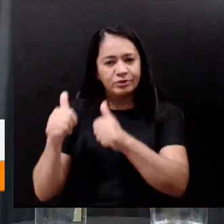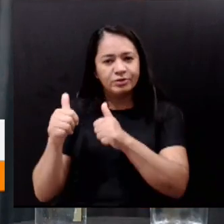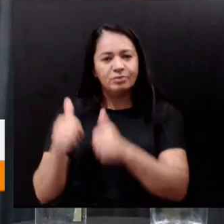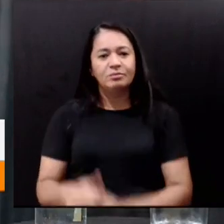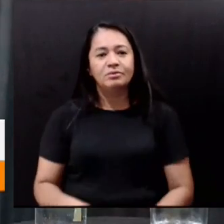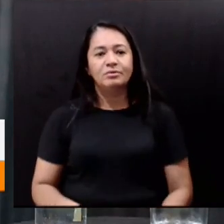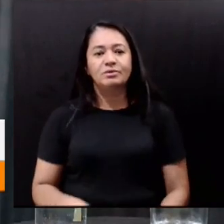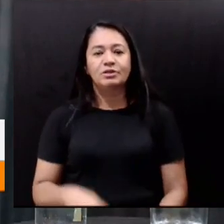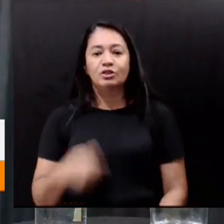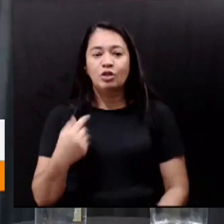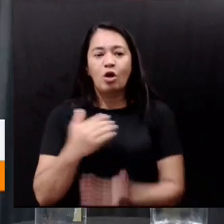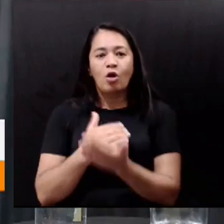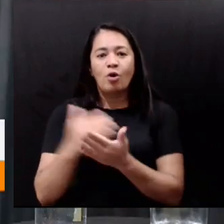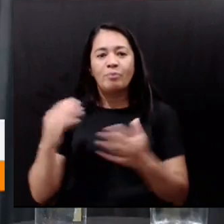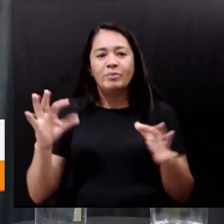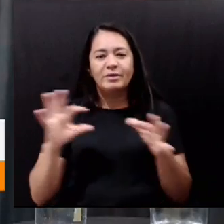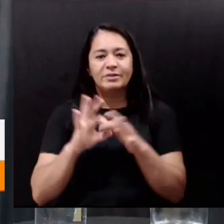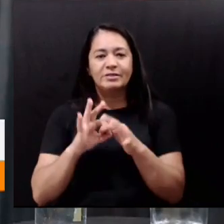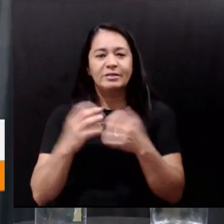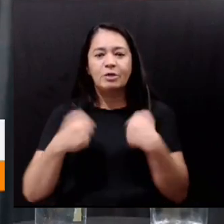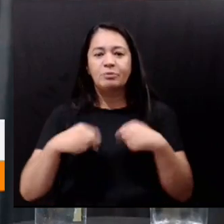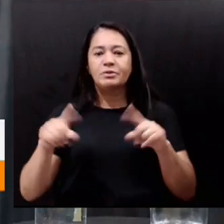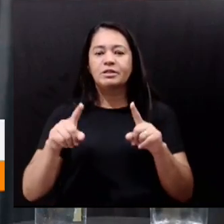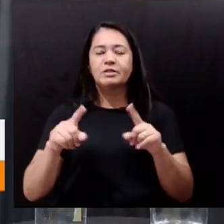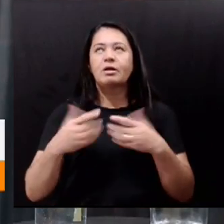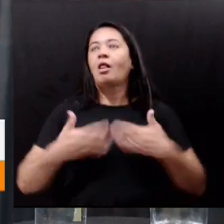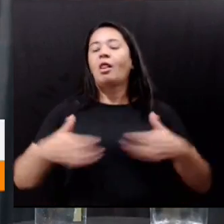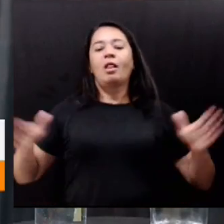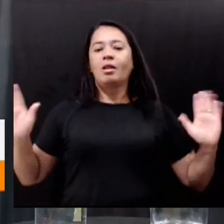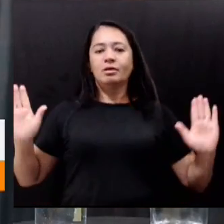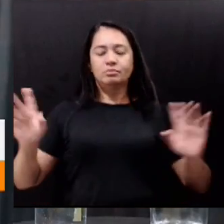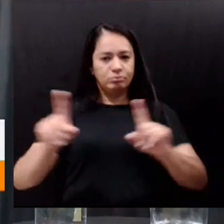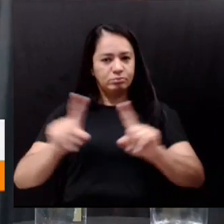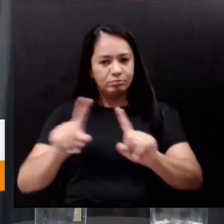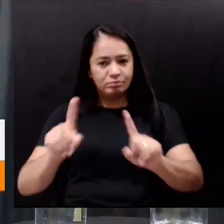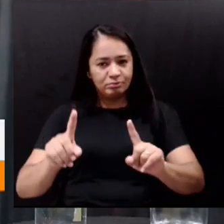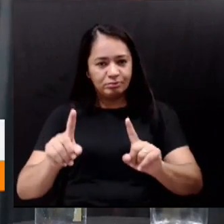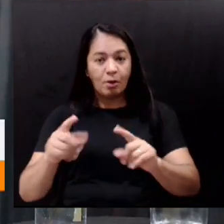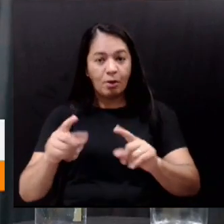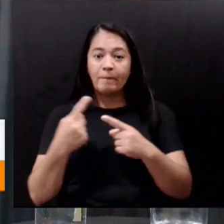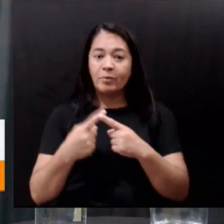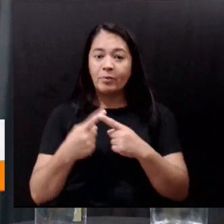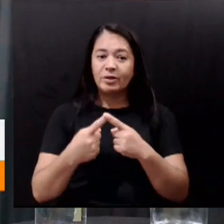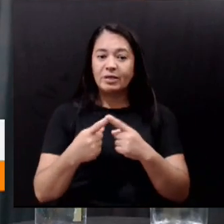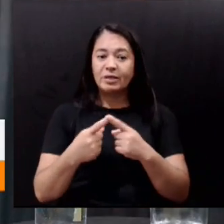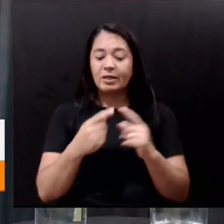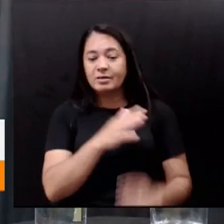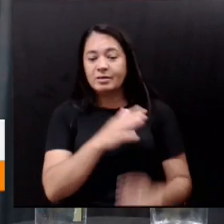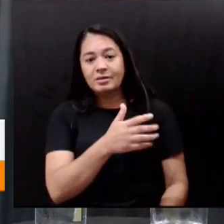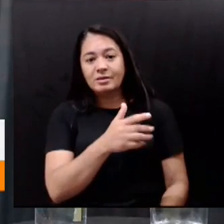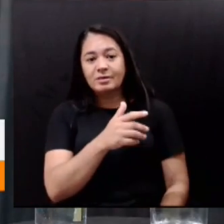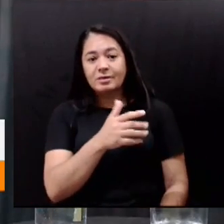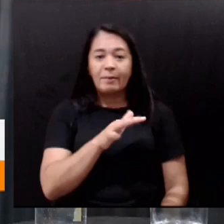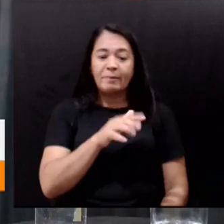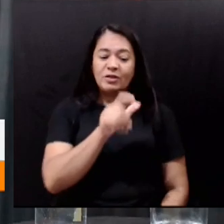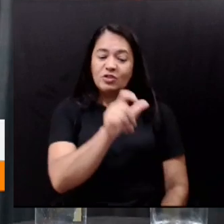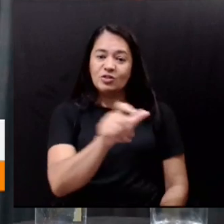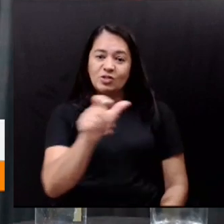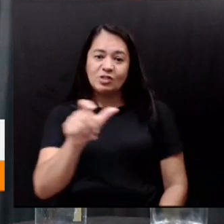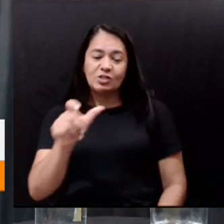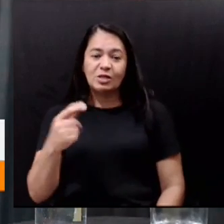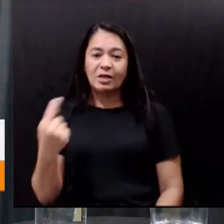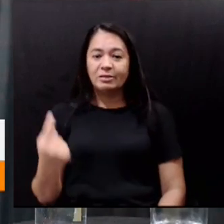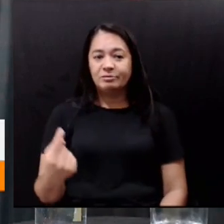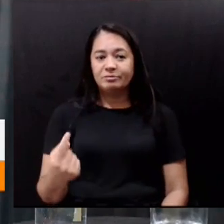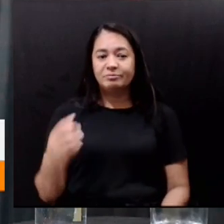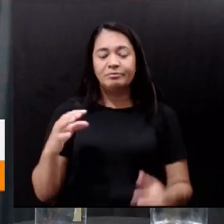laço, não precisa ser uma coisa totalmente aberta de início, né, porque depende muito ali de como cada pessoa se sente, né, para criar um vínculo, né, mas pode ser